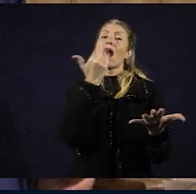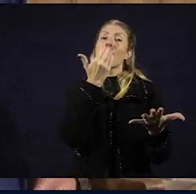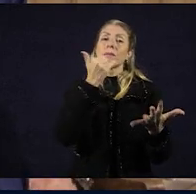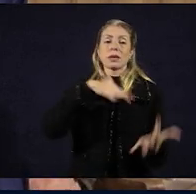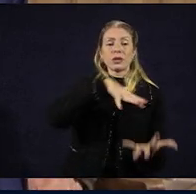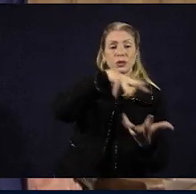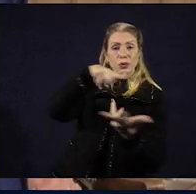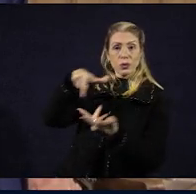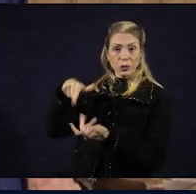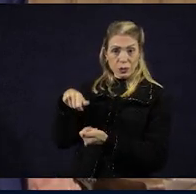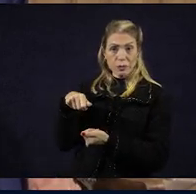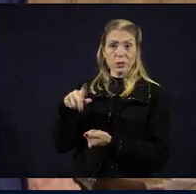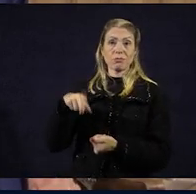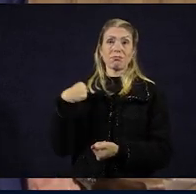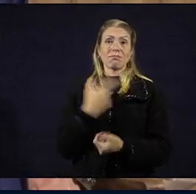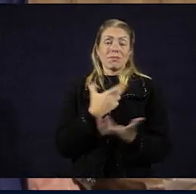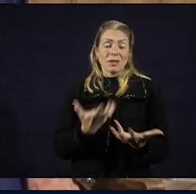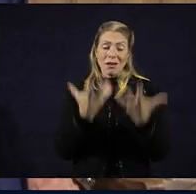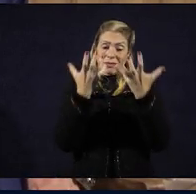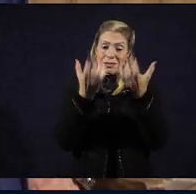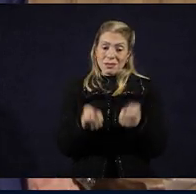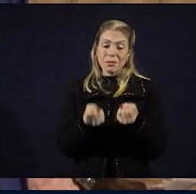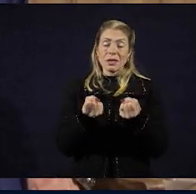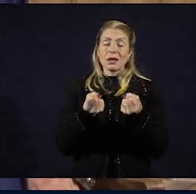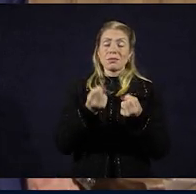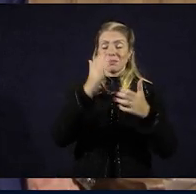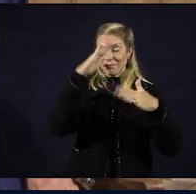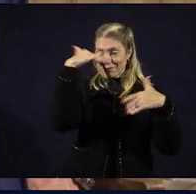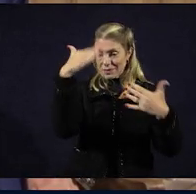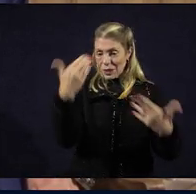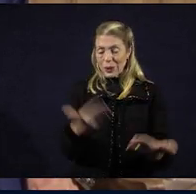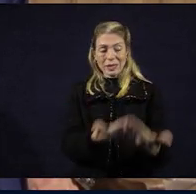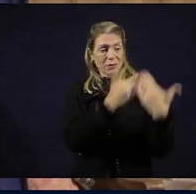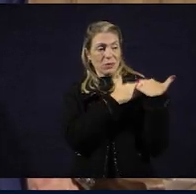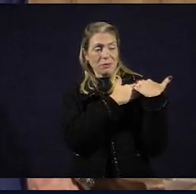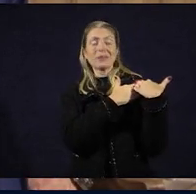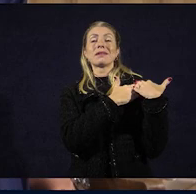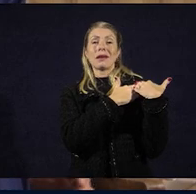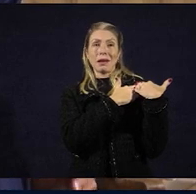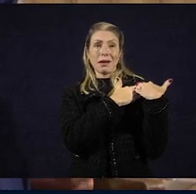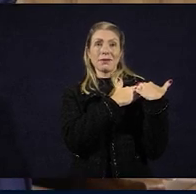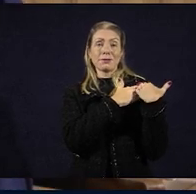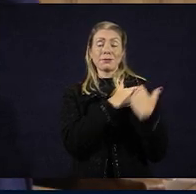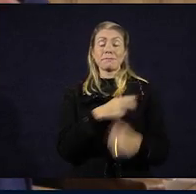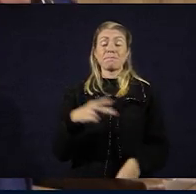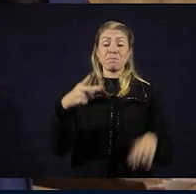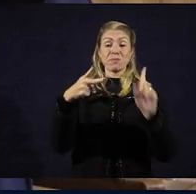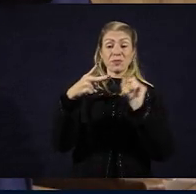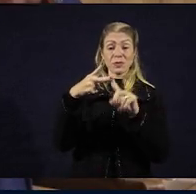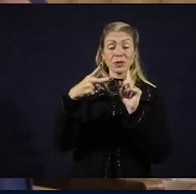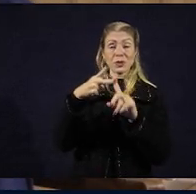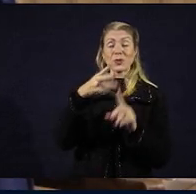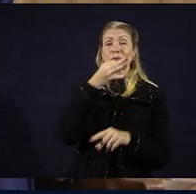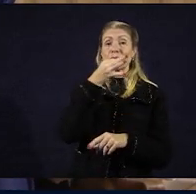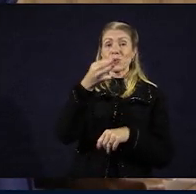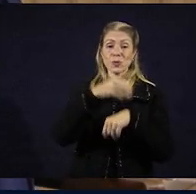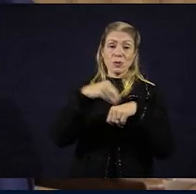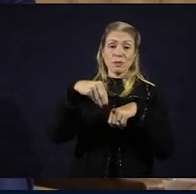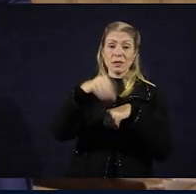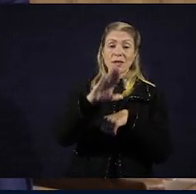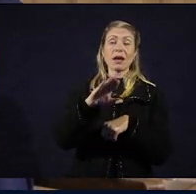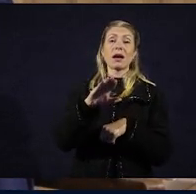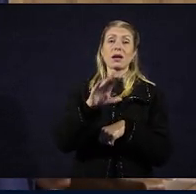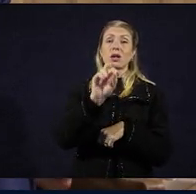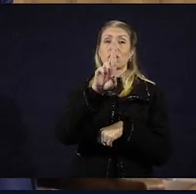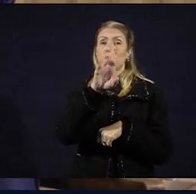para nós todos aqui É uma honra e uma responsabilidade enorme segundo comentário aqui o Roberto foi bem